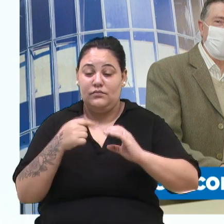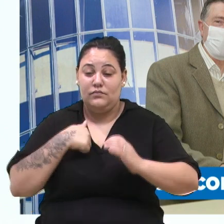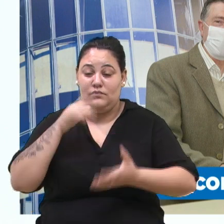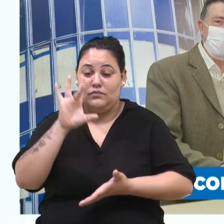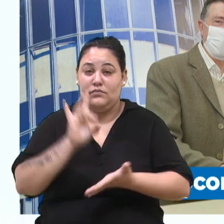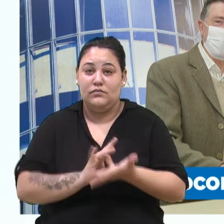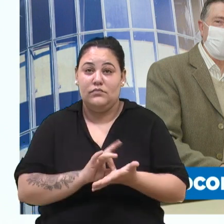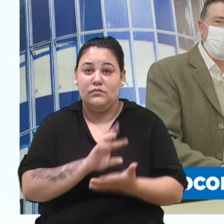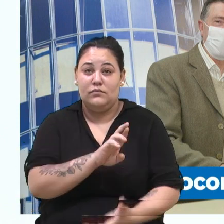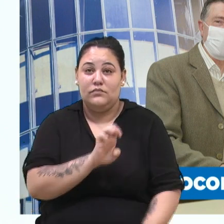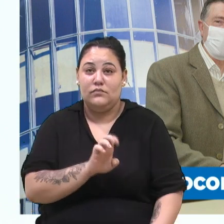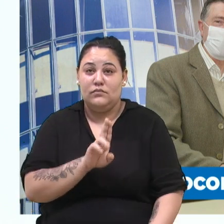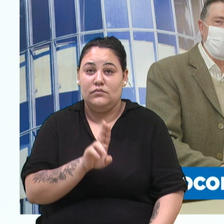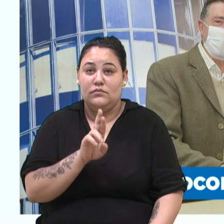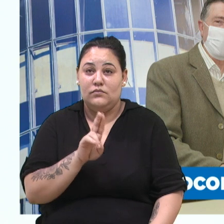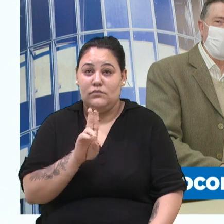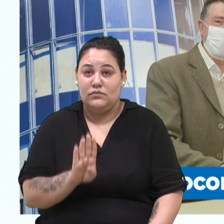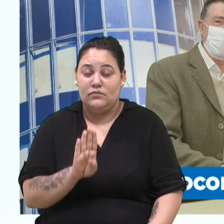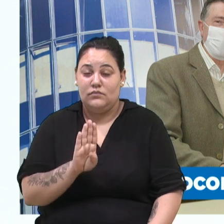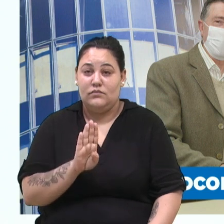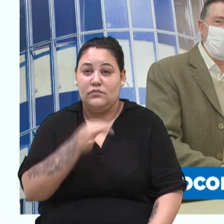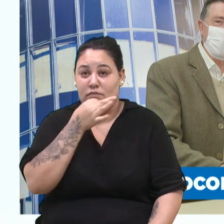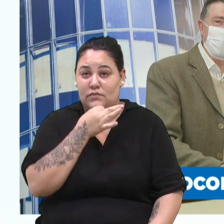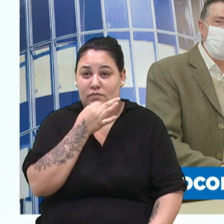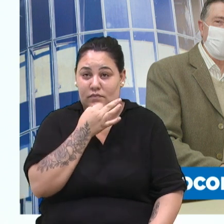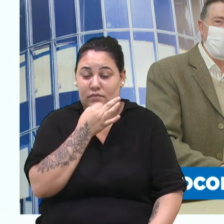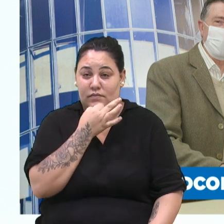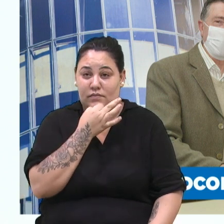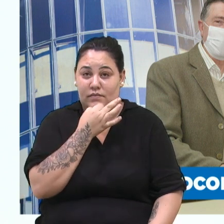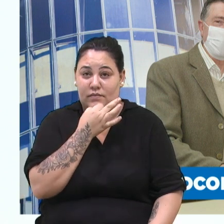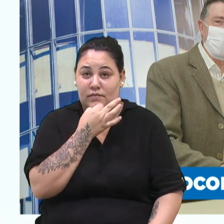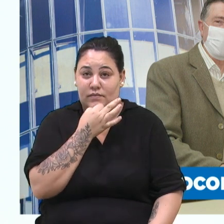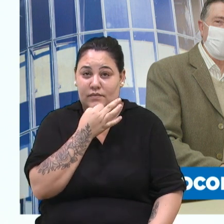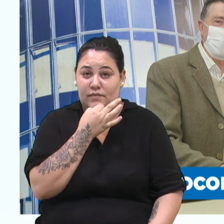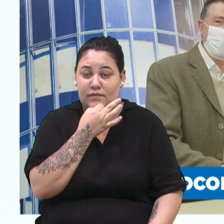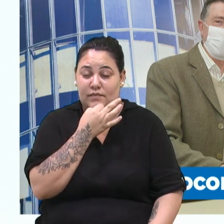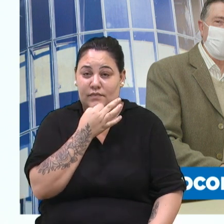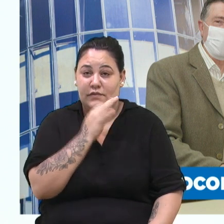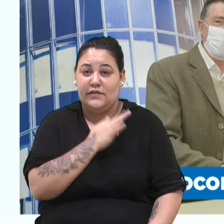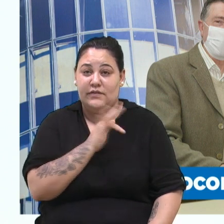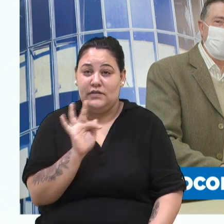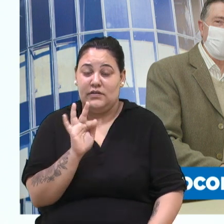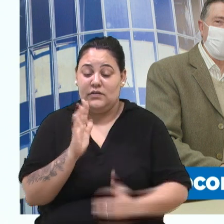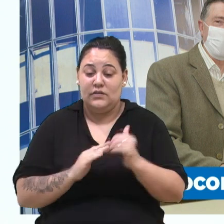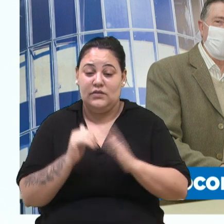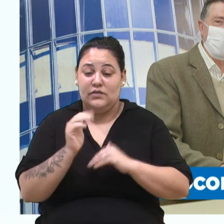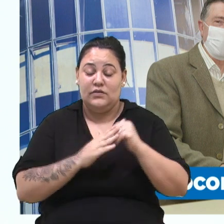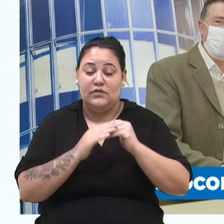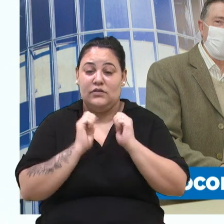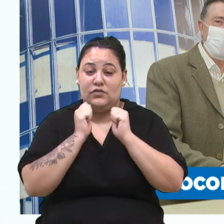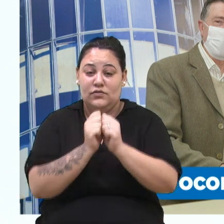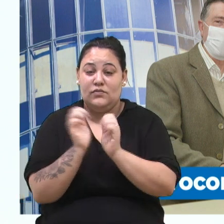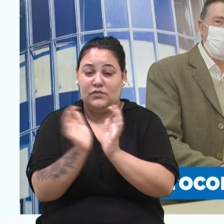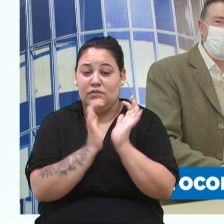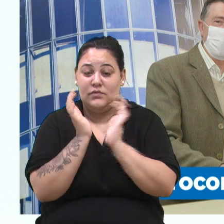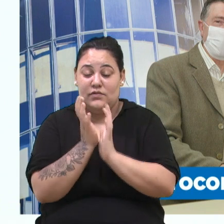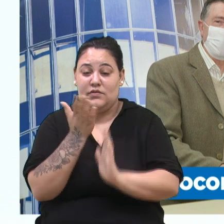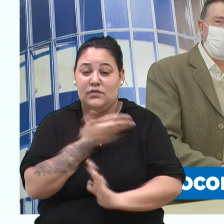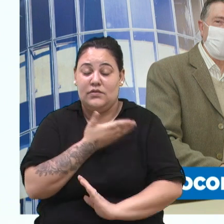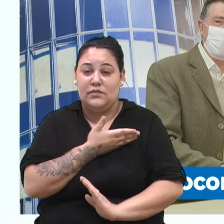a REURB de Caxias do Sul, baseada na REURB federal, construída com os meus colegas e amigos